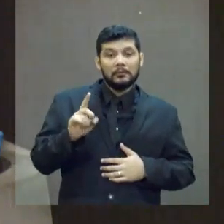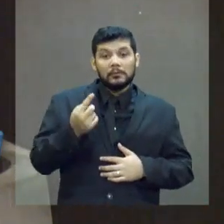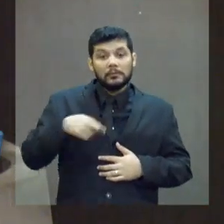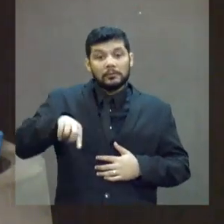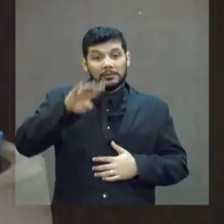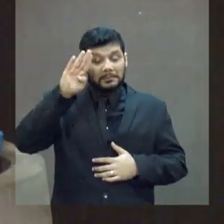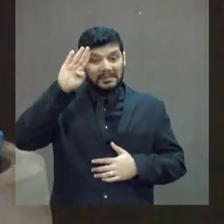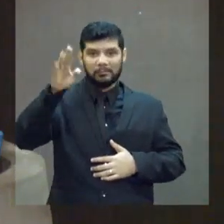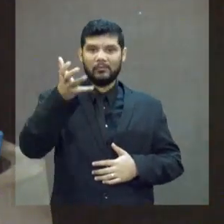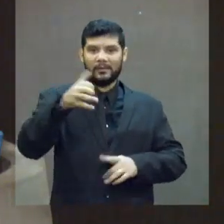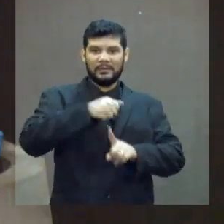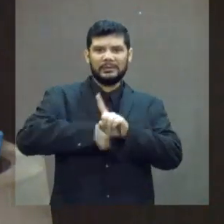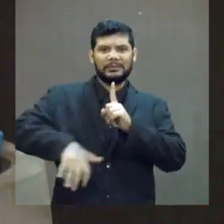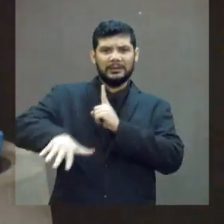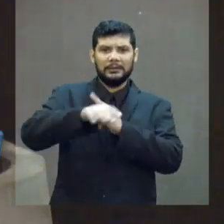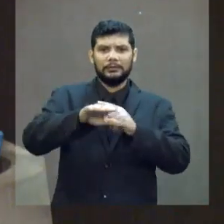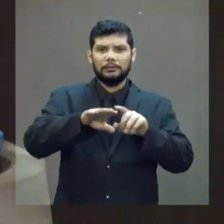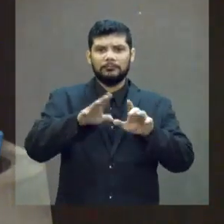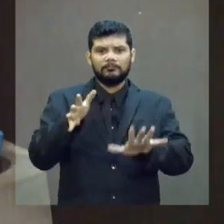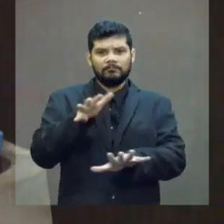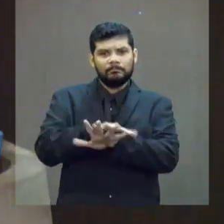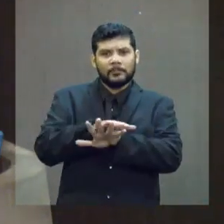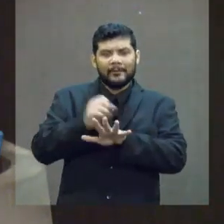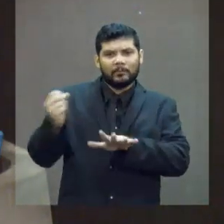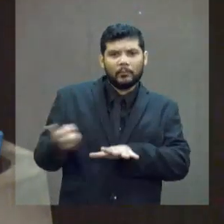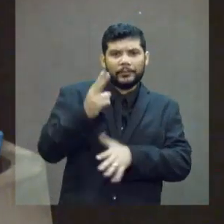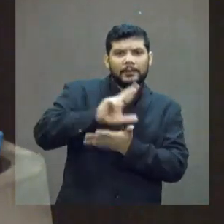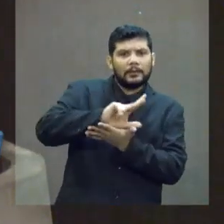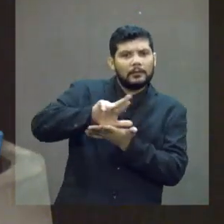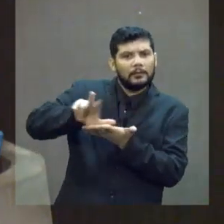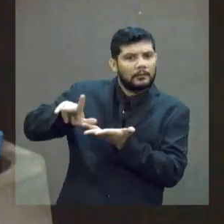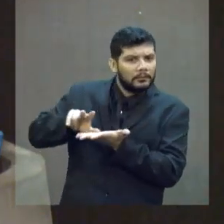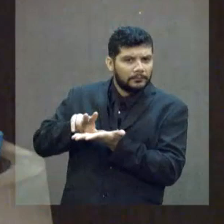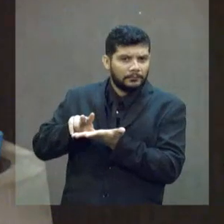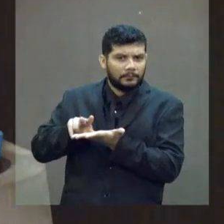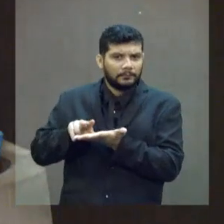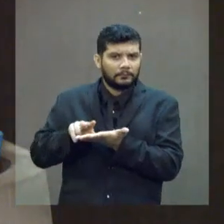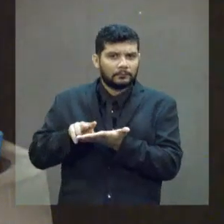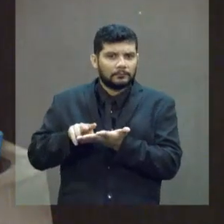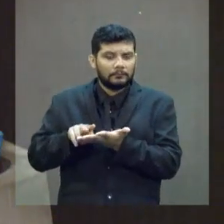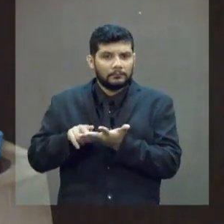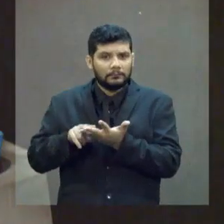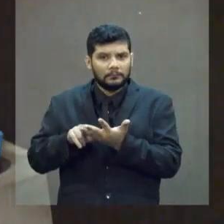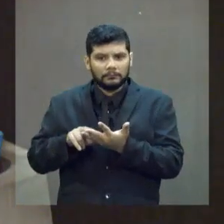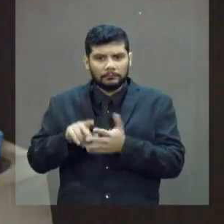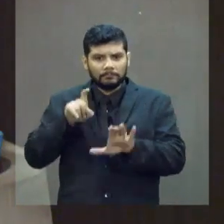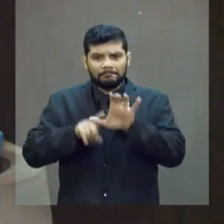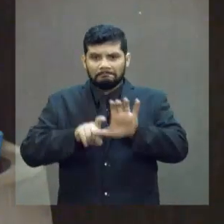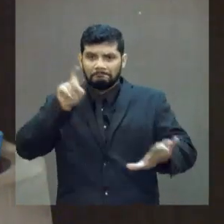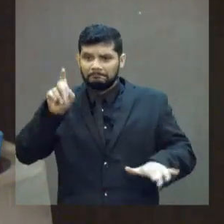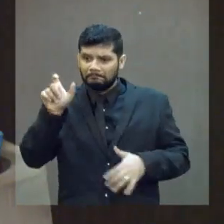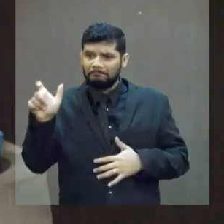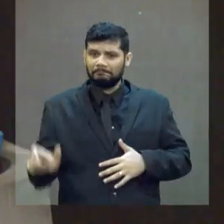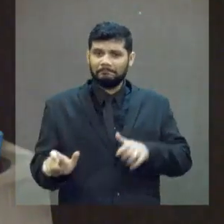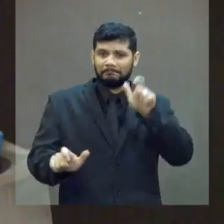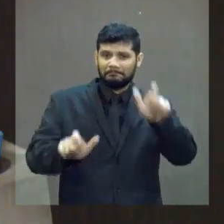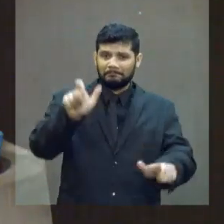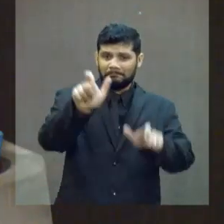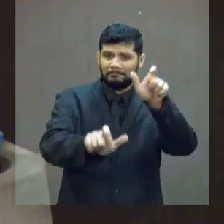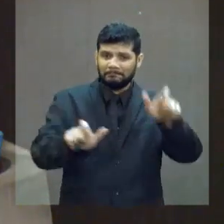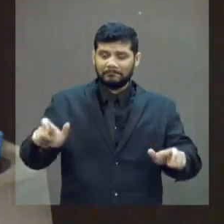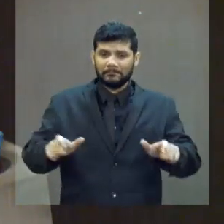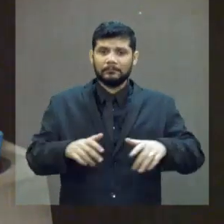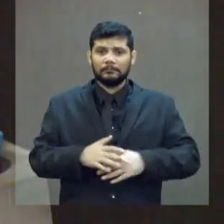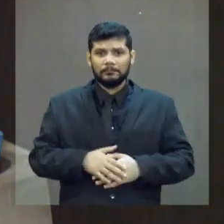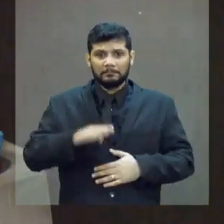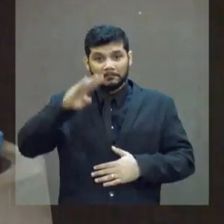inclusiva, que valorize e respeite a diversidade, que valorize e respeite a autonomia dos sujeitos, que valorize e respeite,